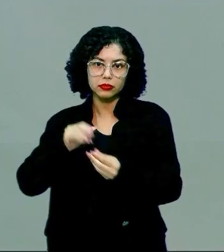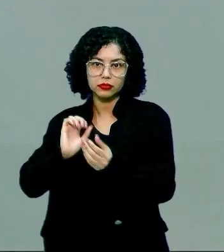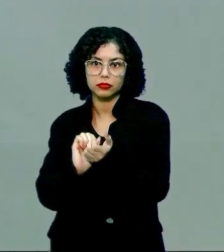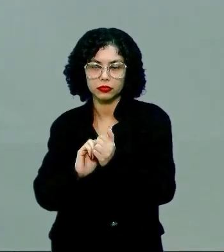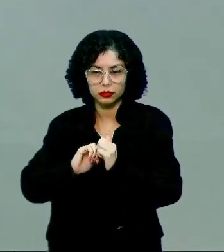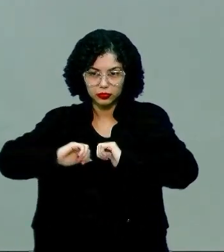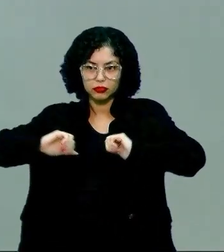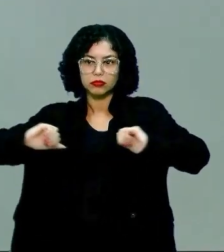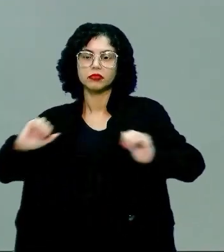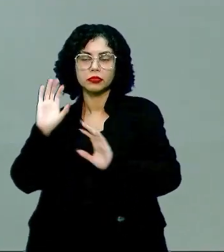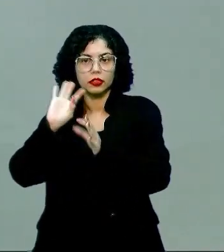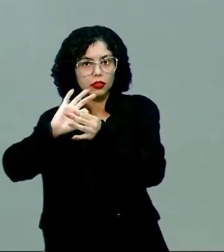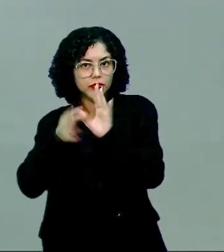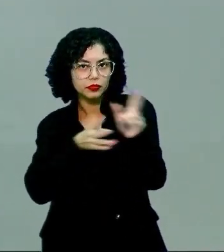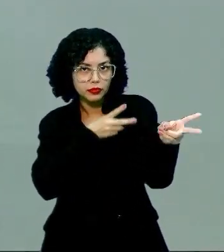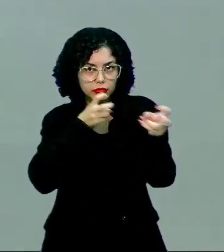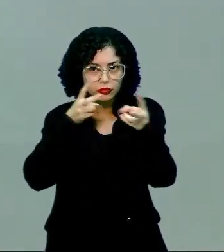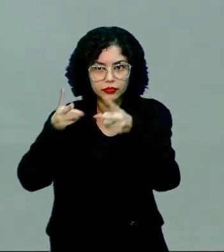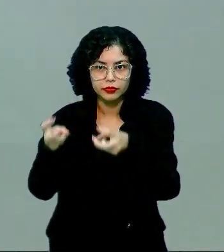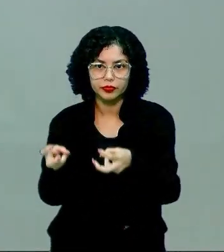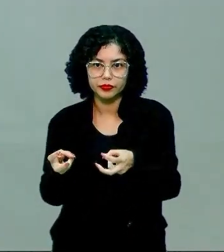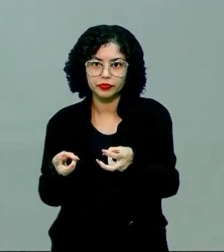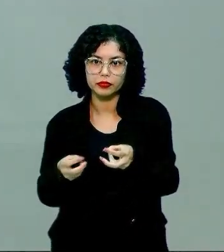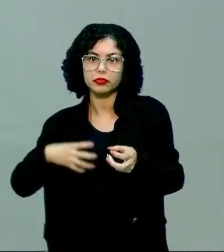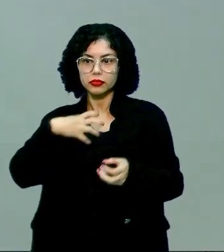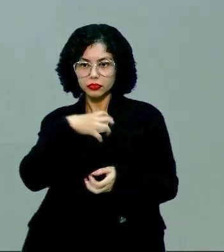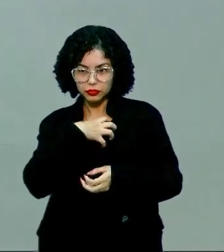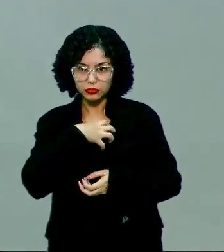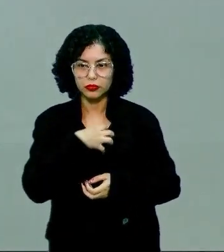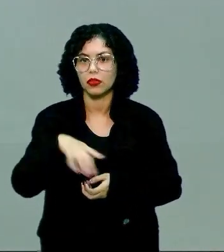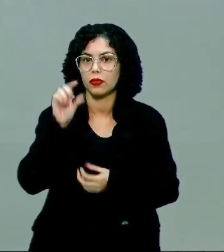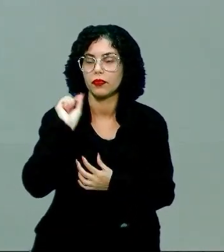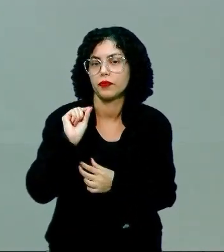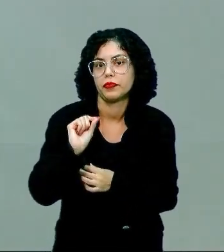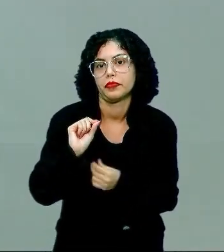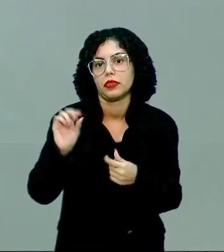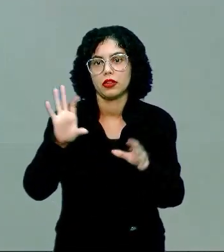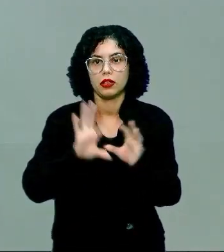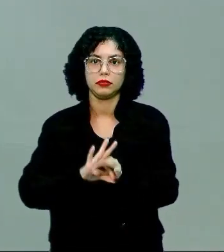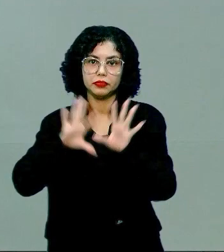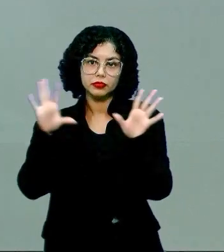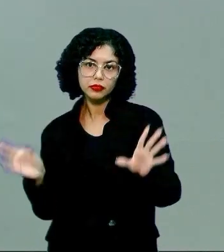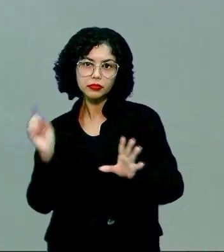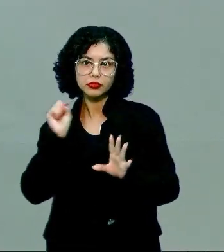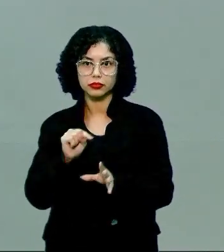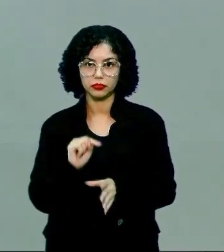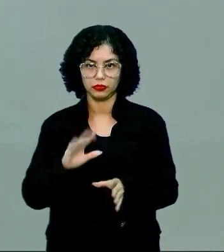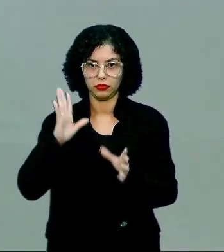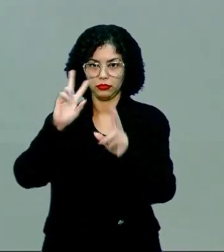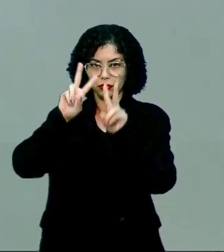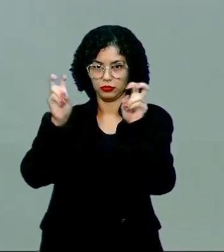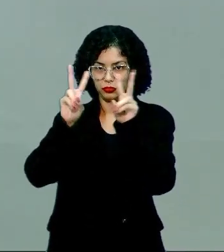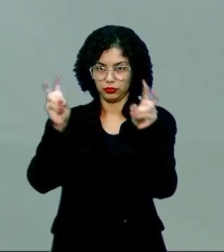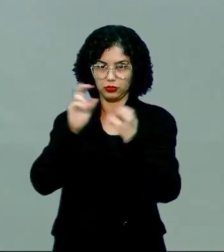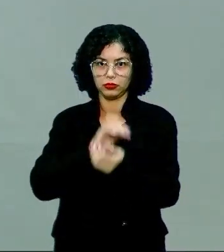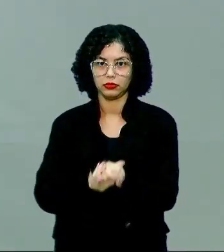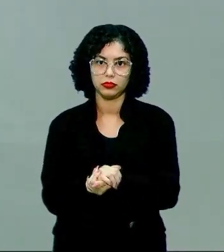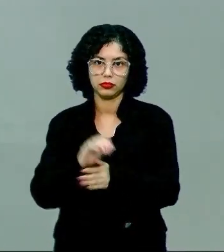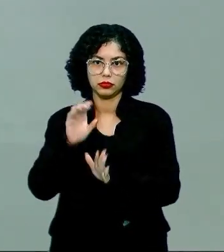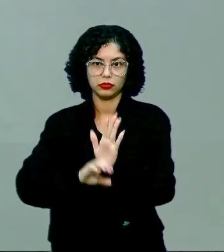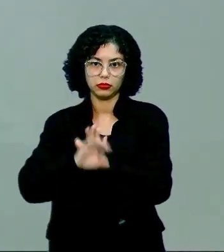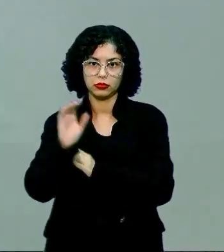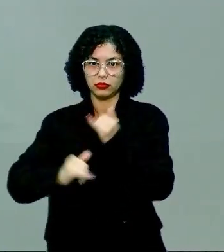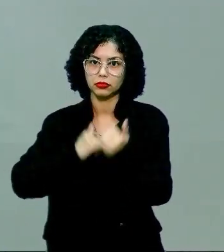desbravar essa percepção de ser e o que é ser livre aqui a gente já abordou o